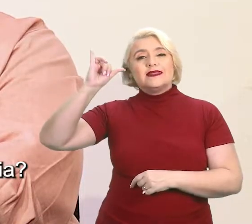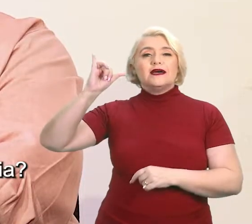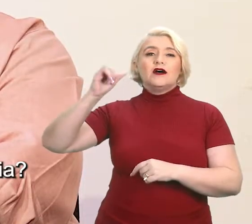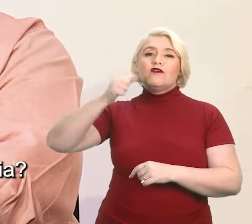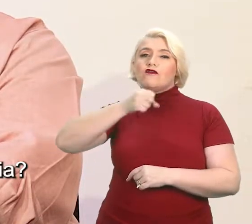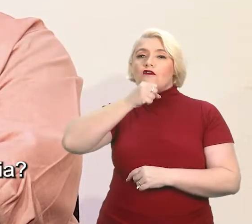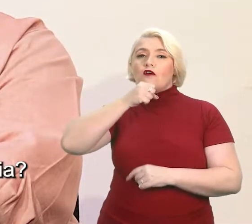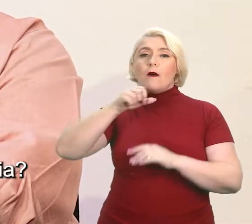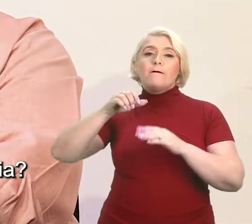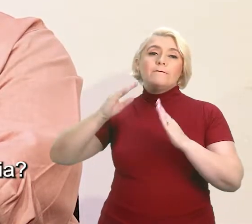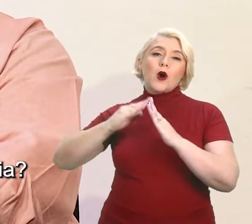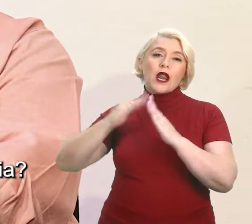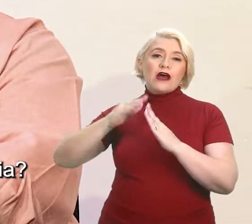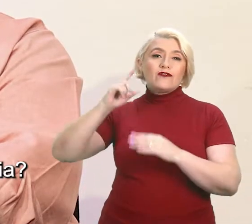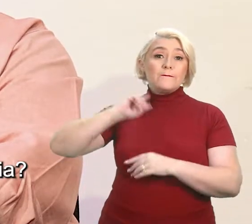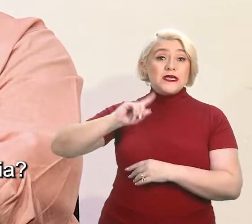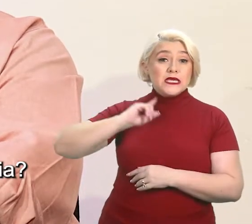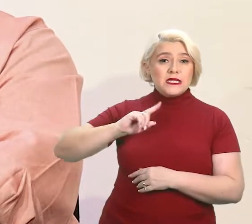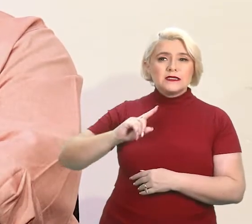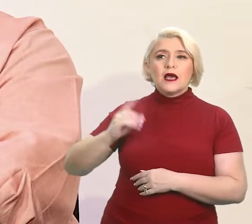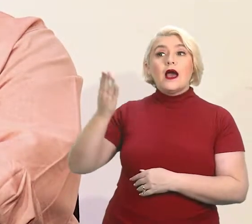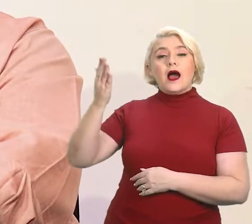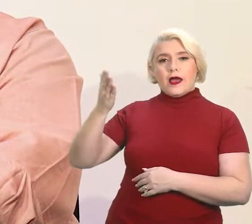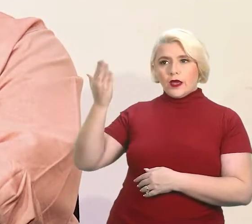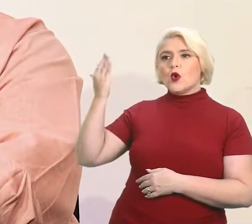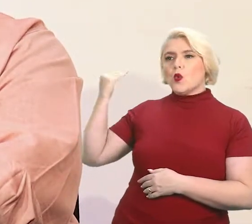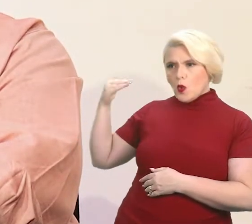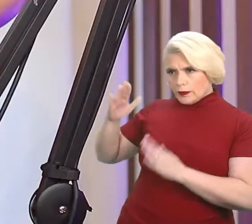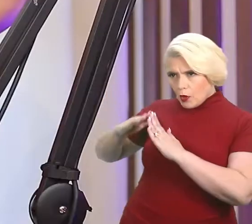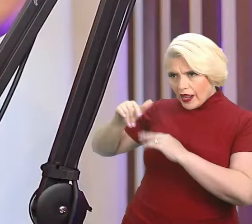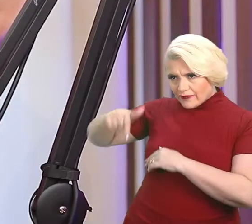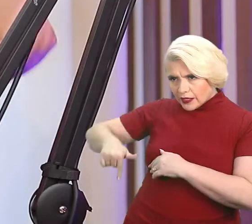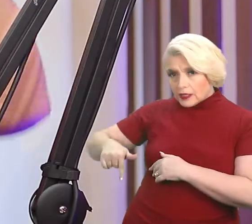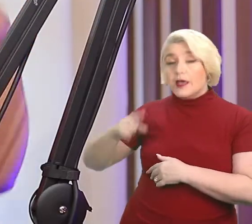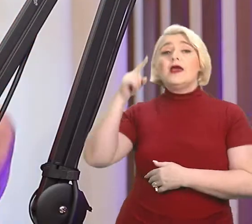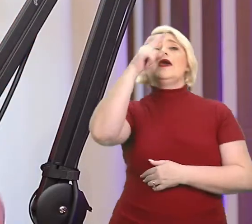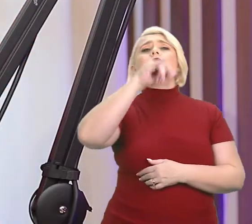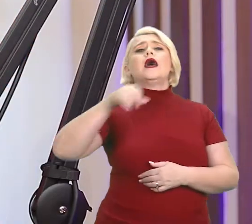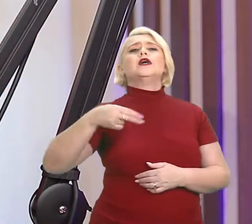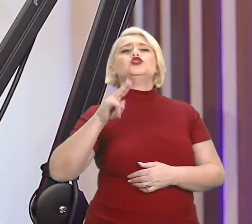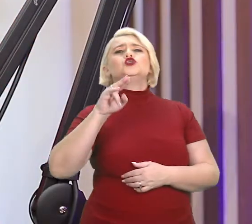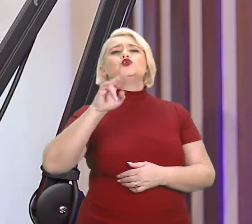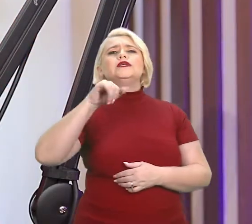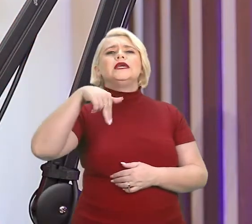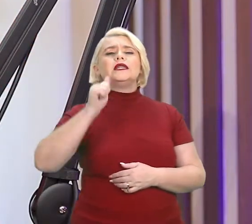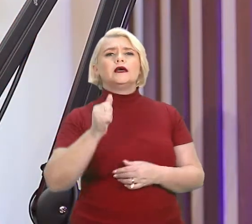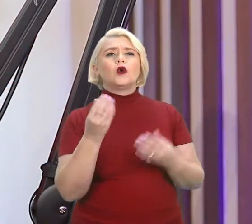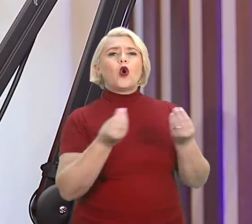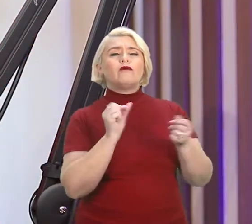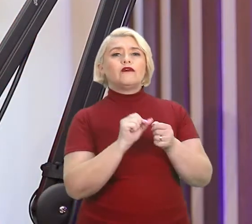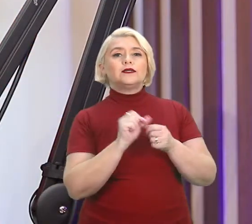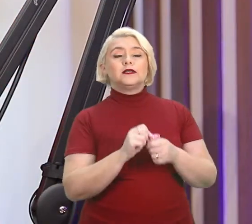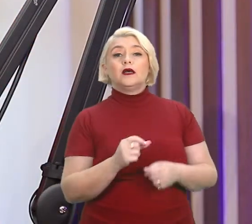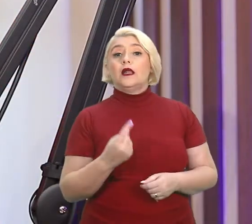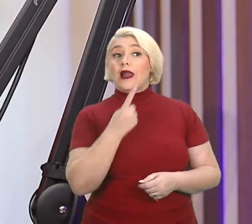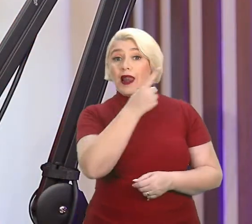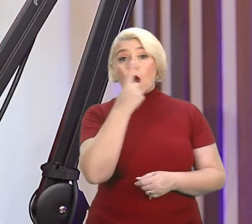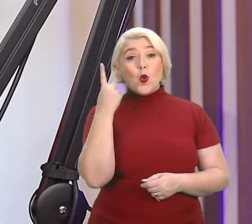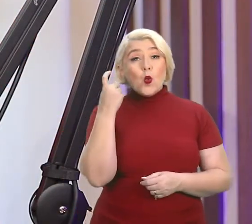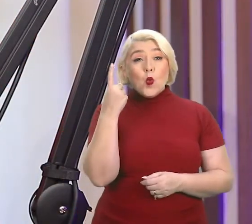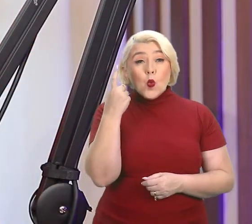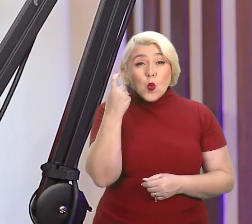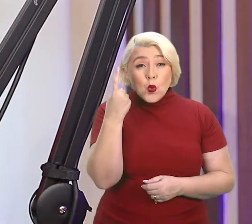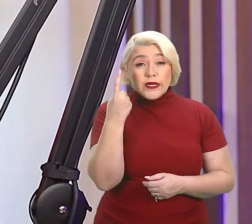Era essa que a Isso gente... quando você morava aqui em Goiânia. Isso, quando a gente morava morava aqui. E lá em Juína? Aí lá em Juína, a única diversão era a gente cair de bicicleta na